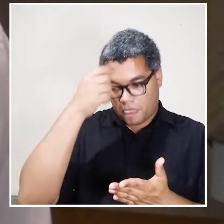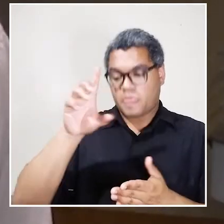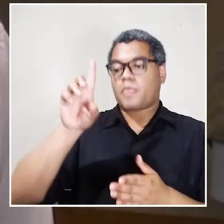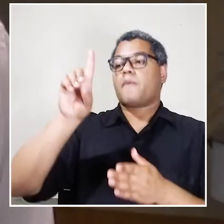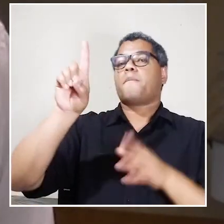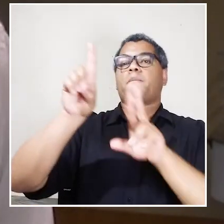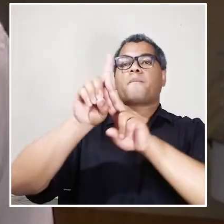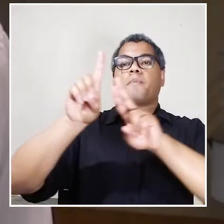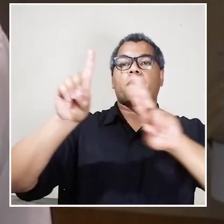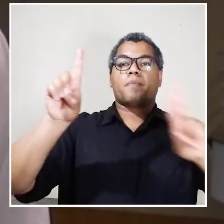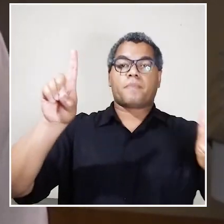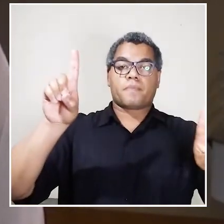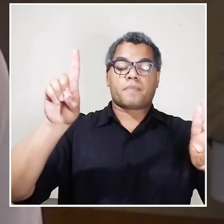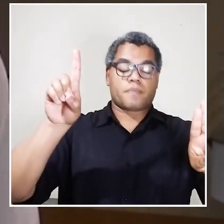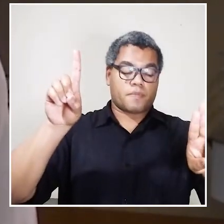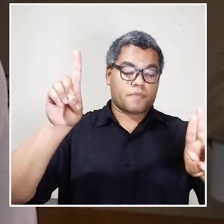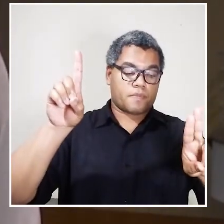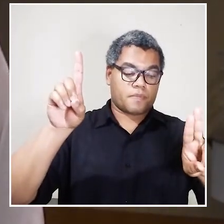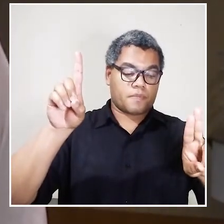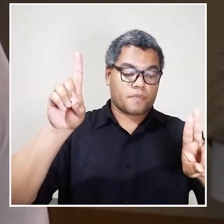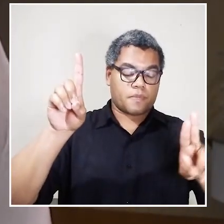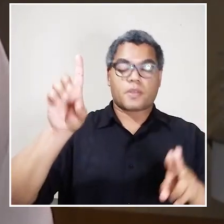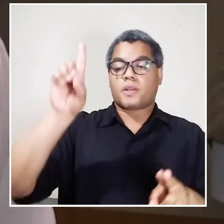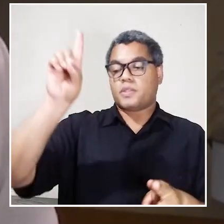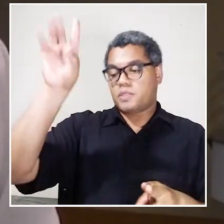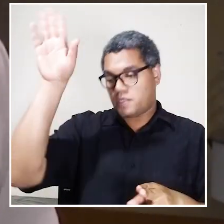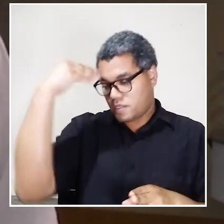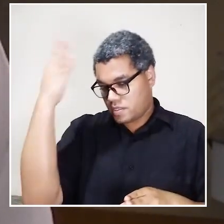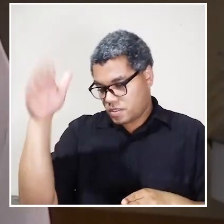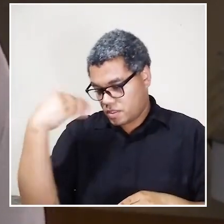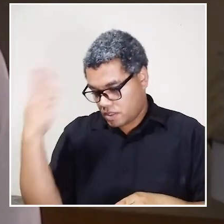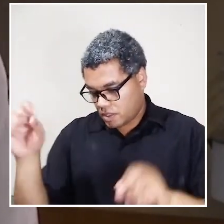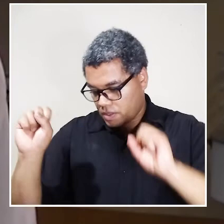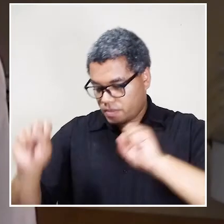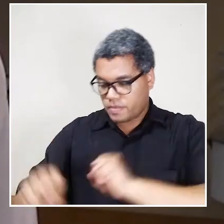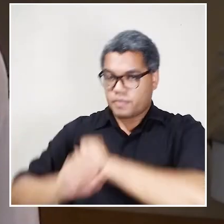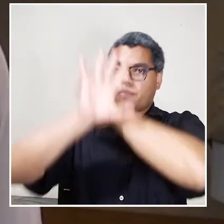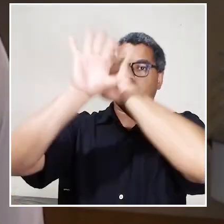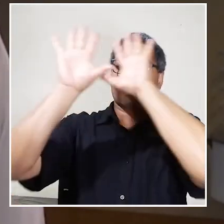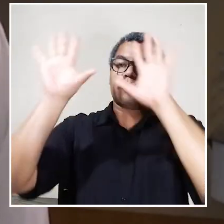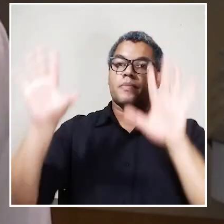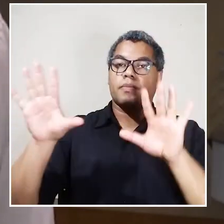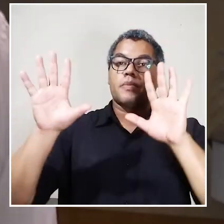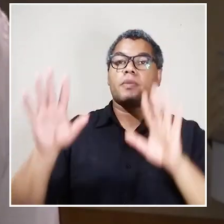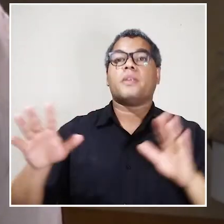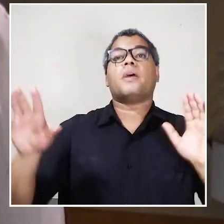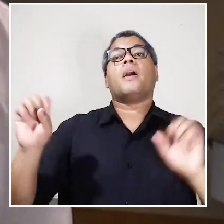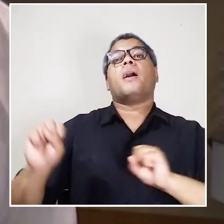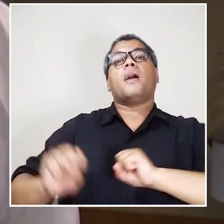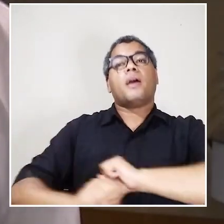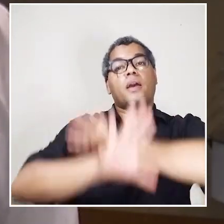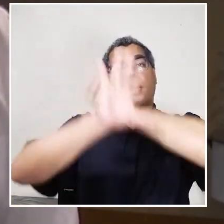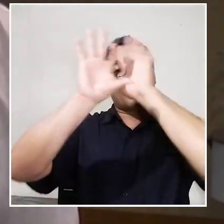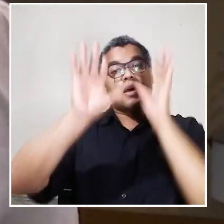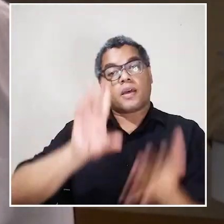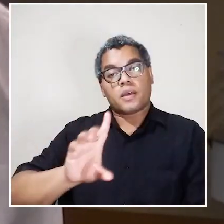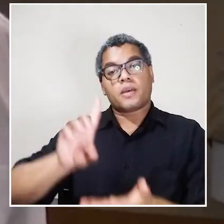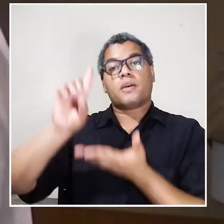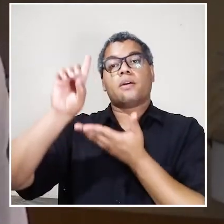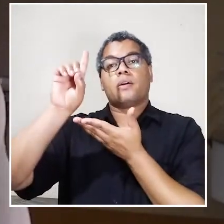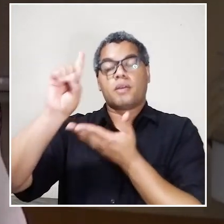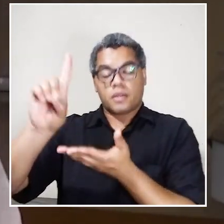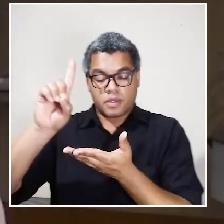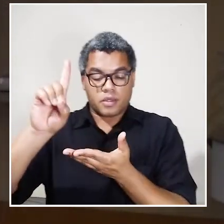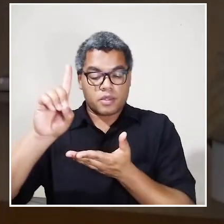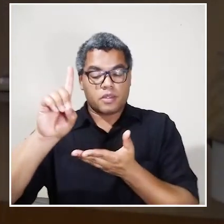do Senhor. A ti seja a honra, seja a glória. E a glória do Senhor, ela vai